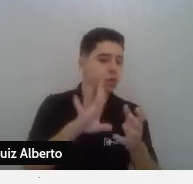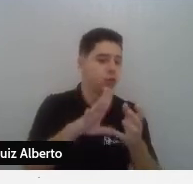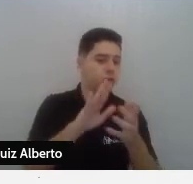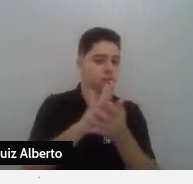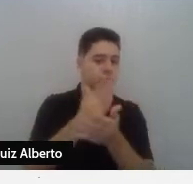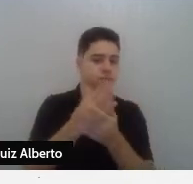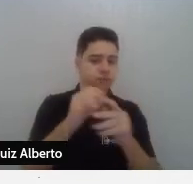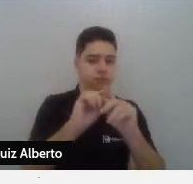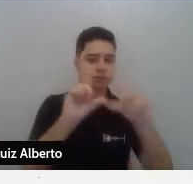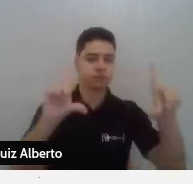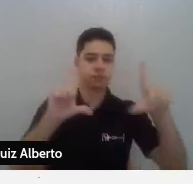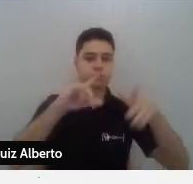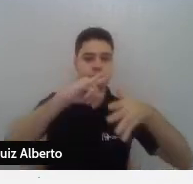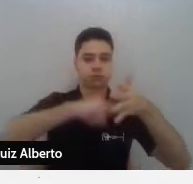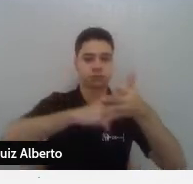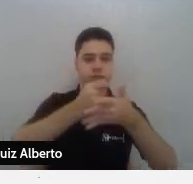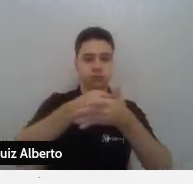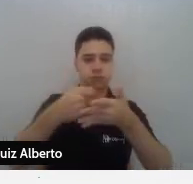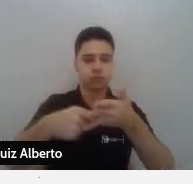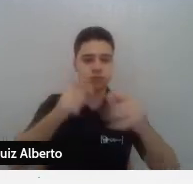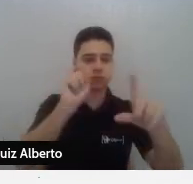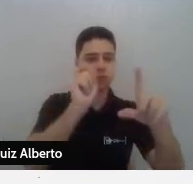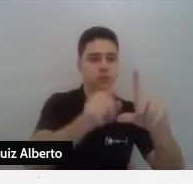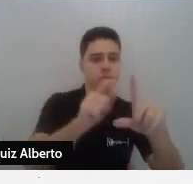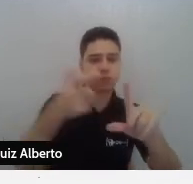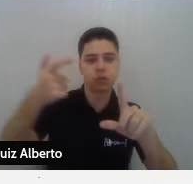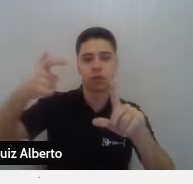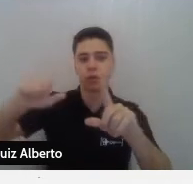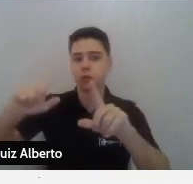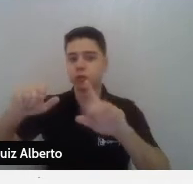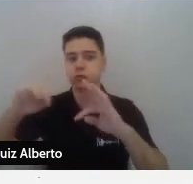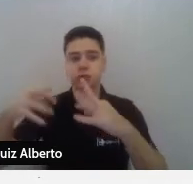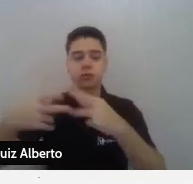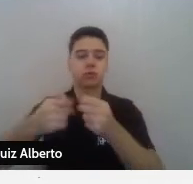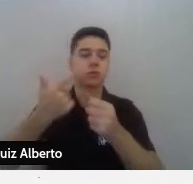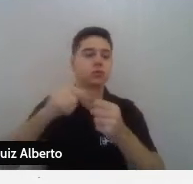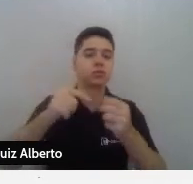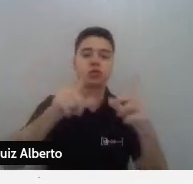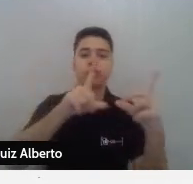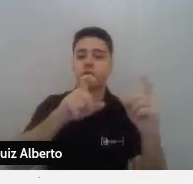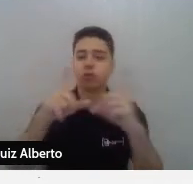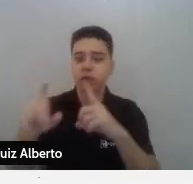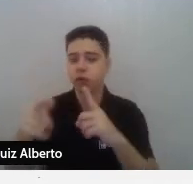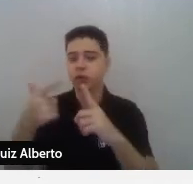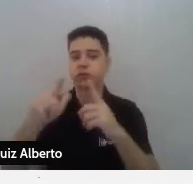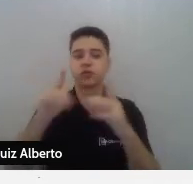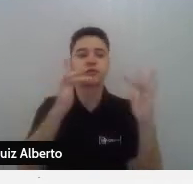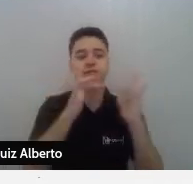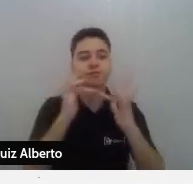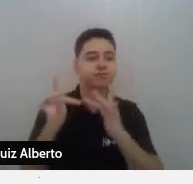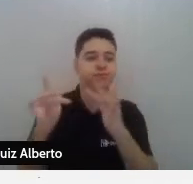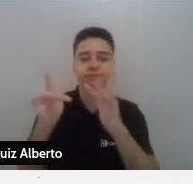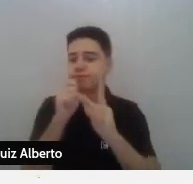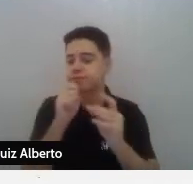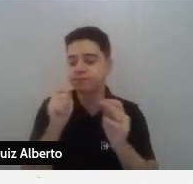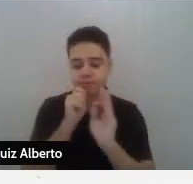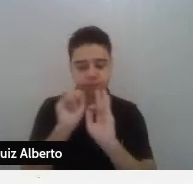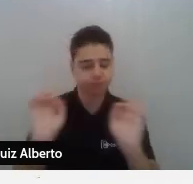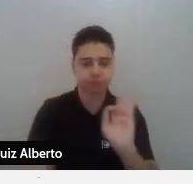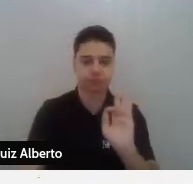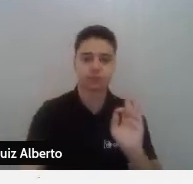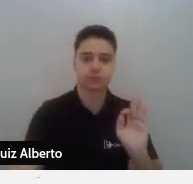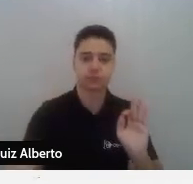com textos e links para outros textos. Não tinha tanta imagem, não tinha interatividade. E